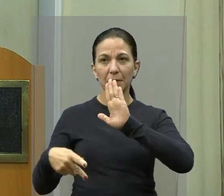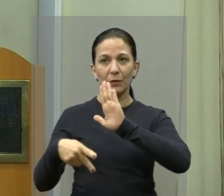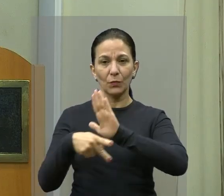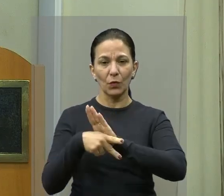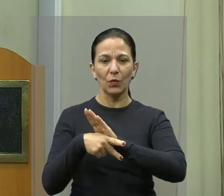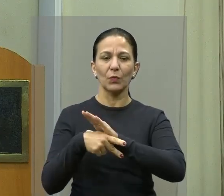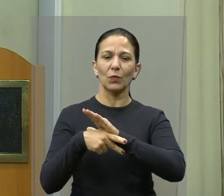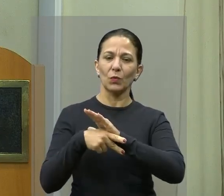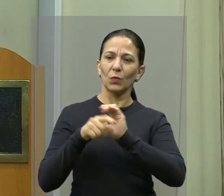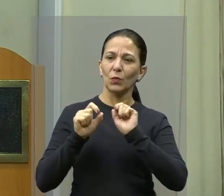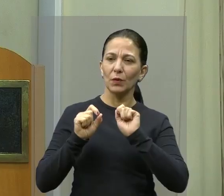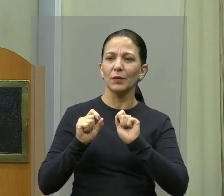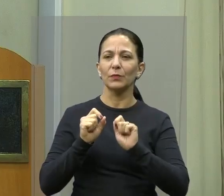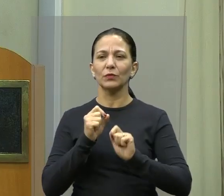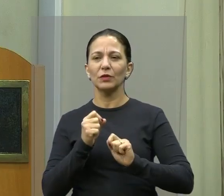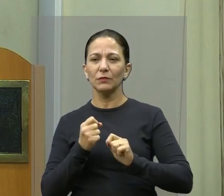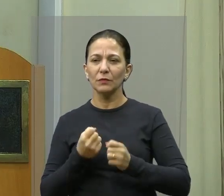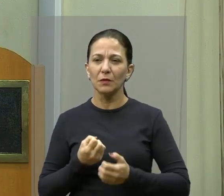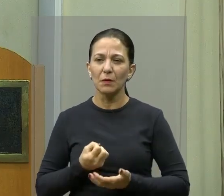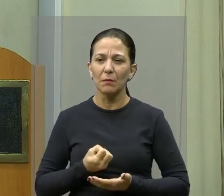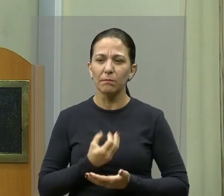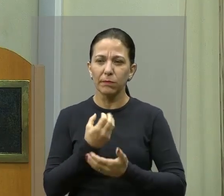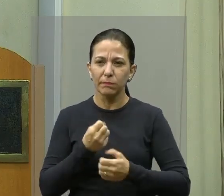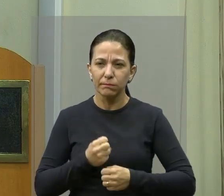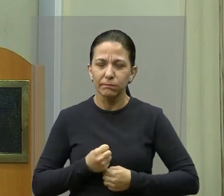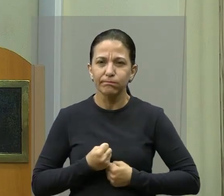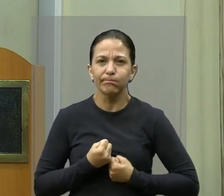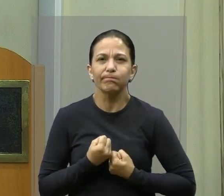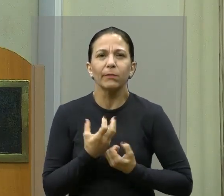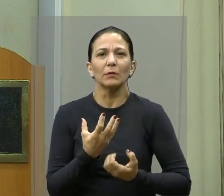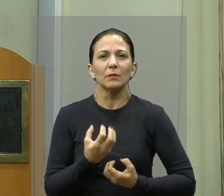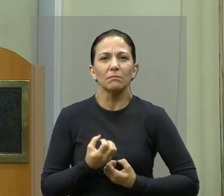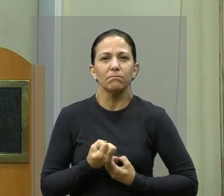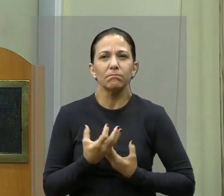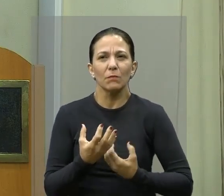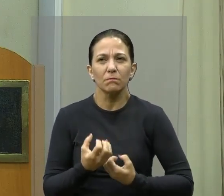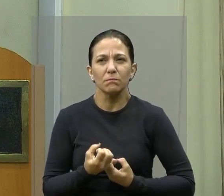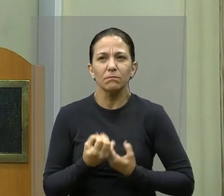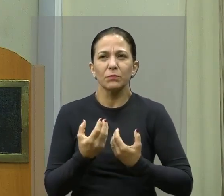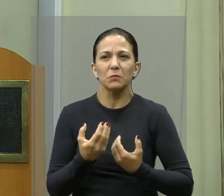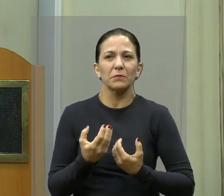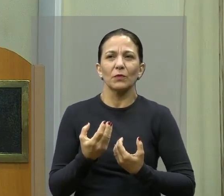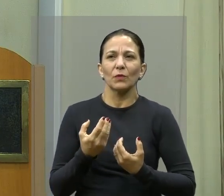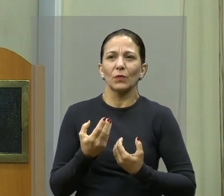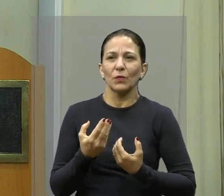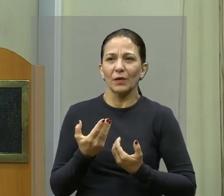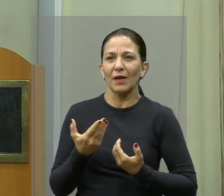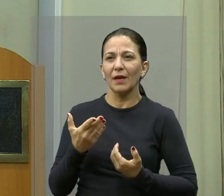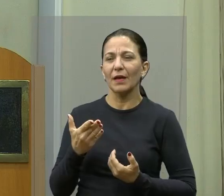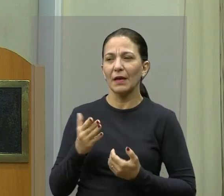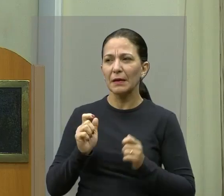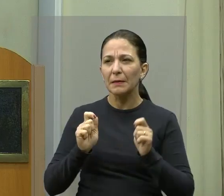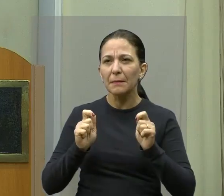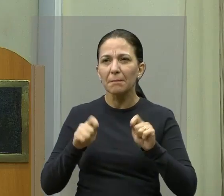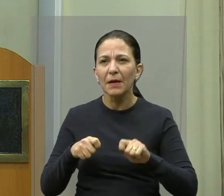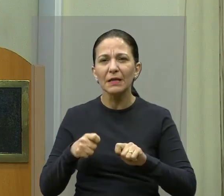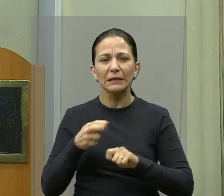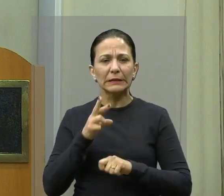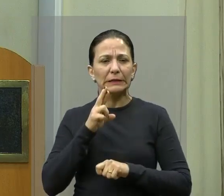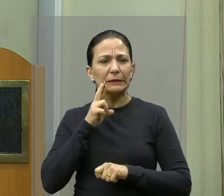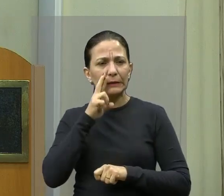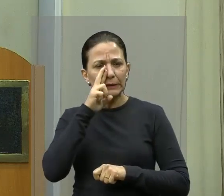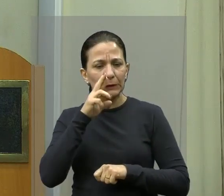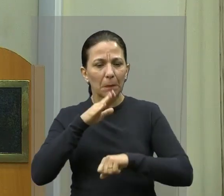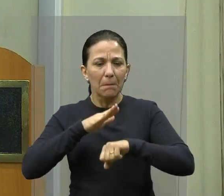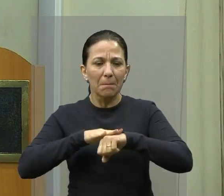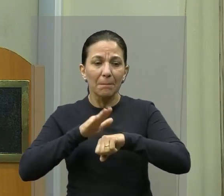mais impulsivos, procurarem coisas novas, terem mais propensão a se envolverem em atividades de risco.